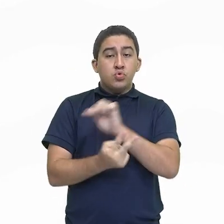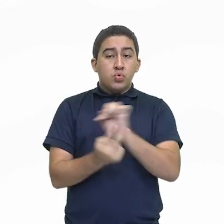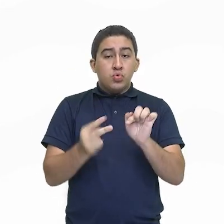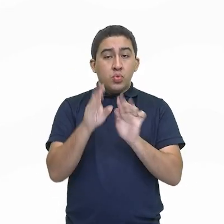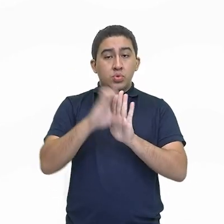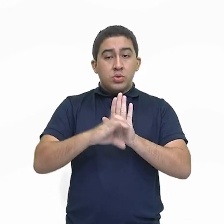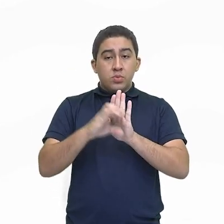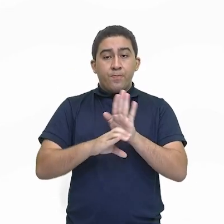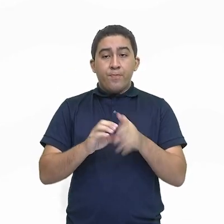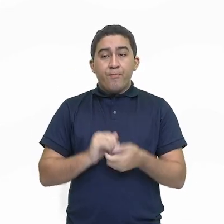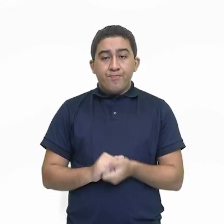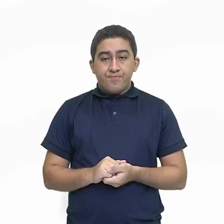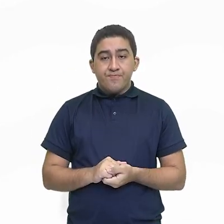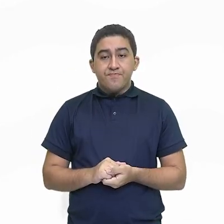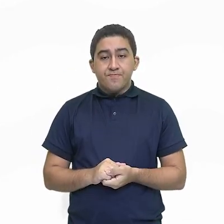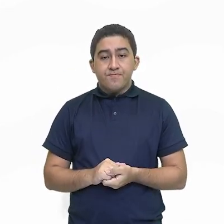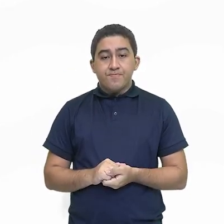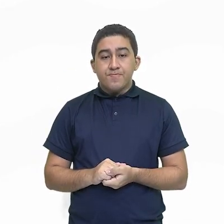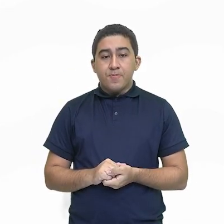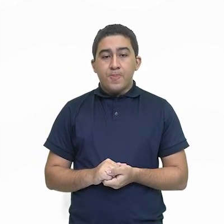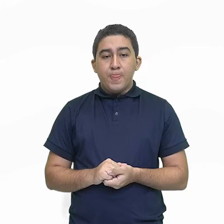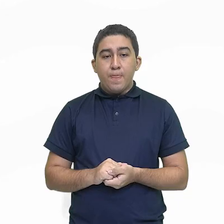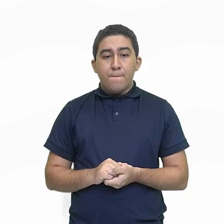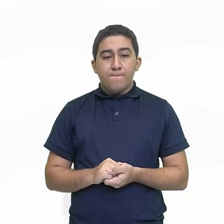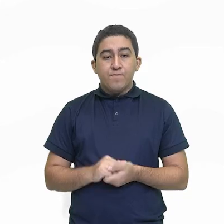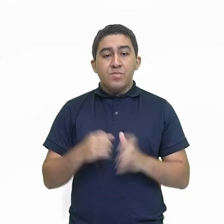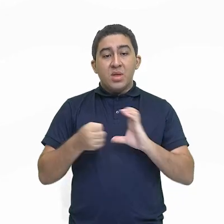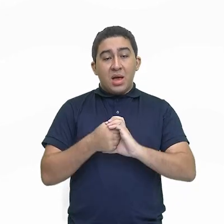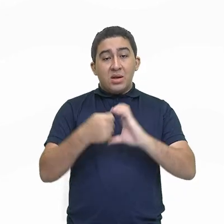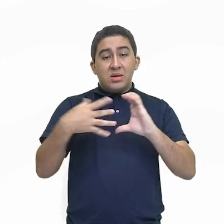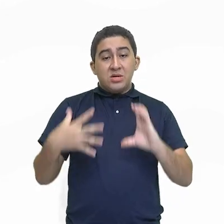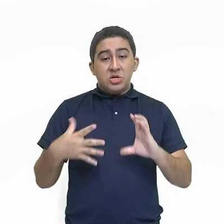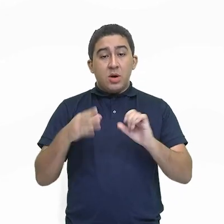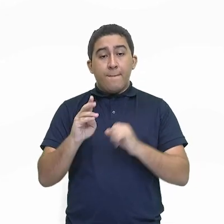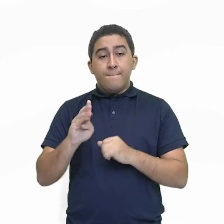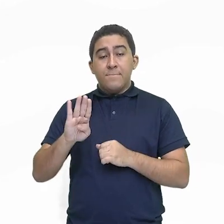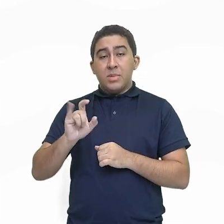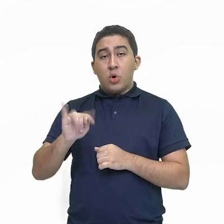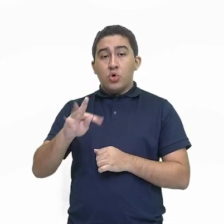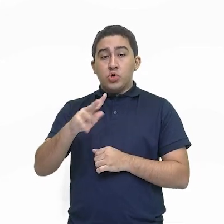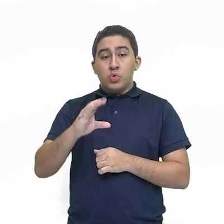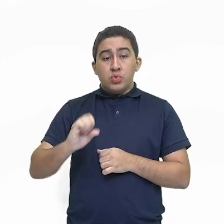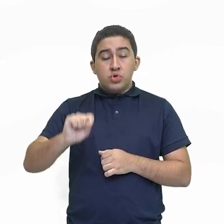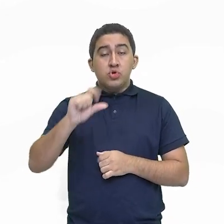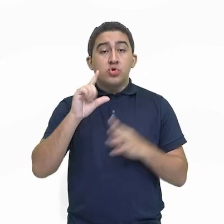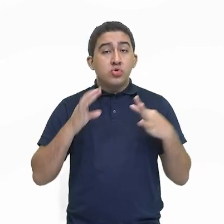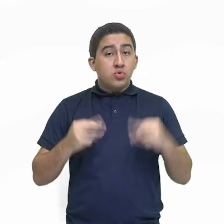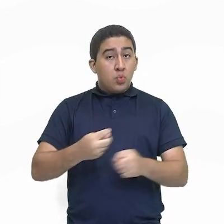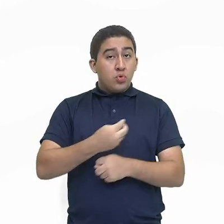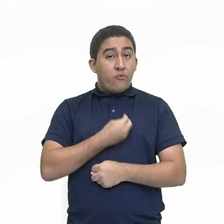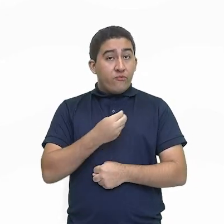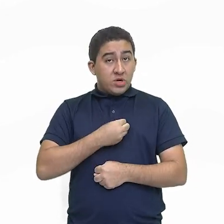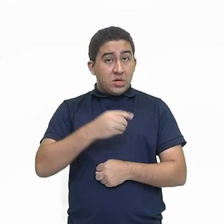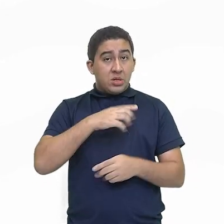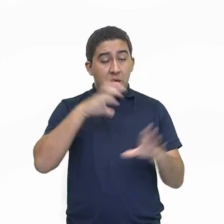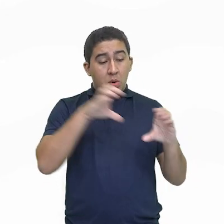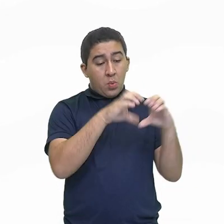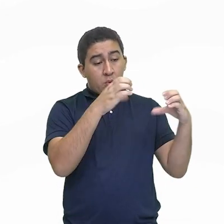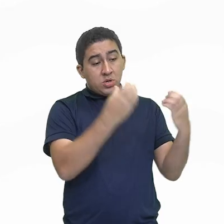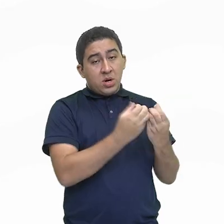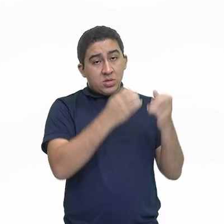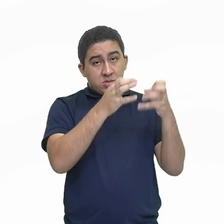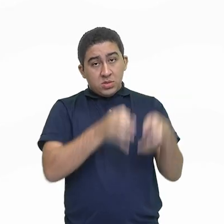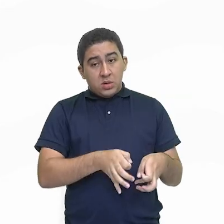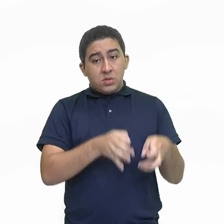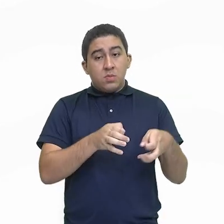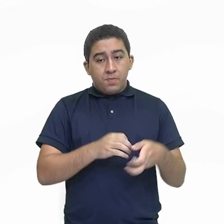conceitos. Dos componentes bióticos, são todos seres vivos, né, que participam de uma comunidade. E aí,